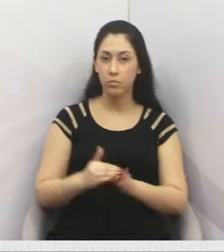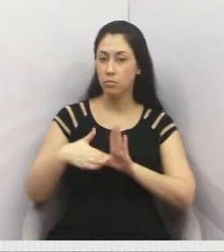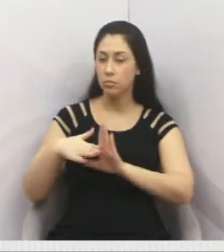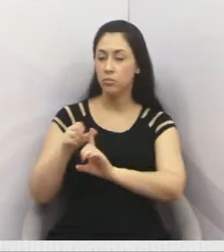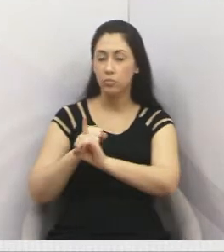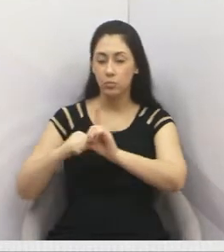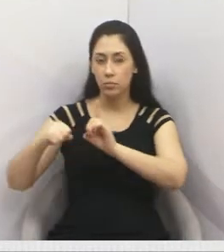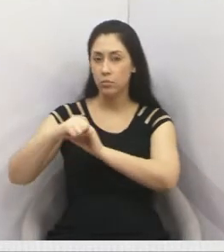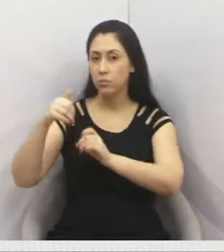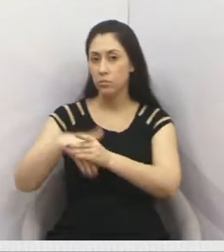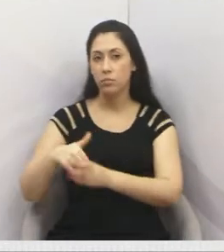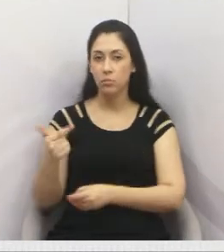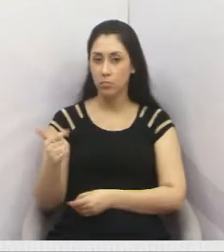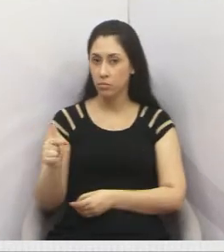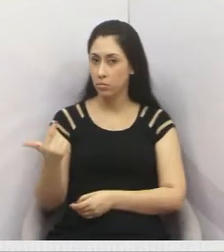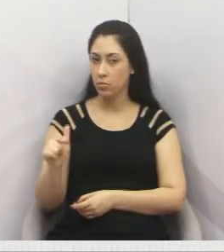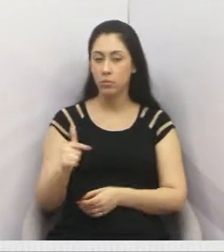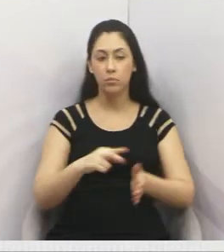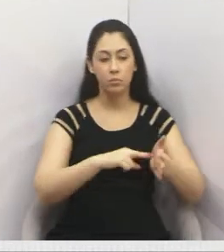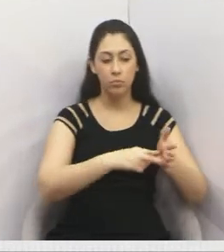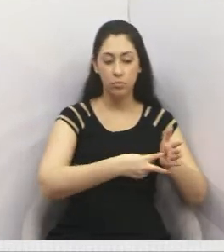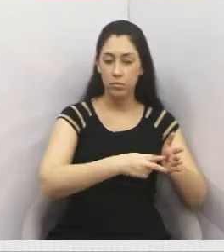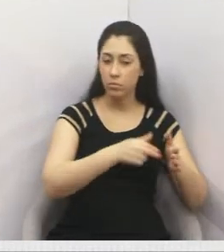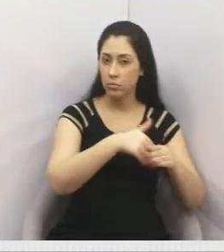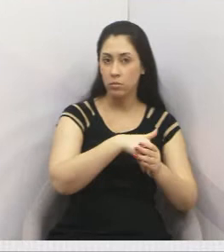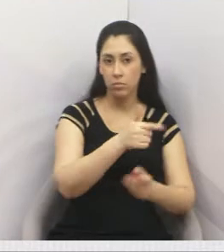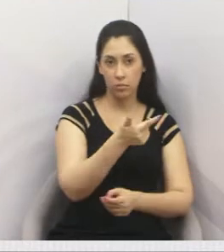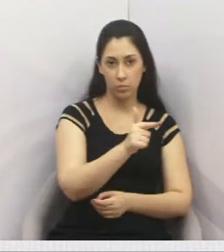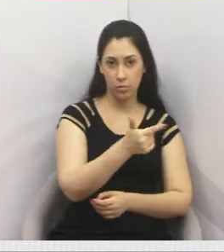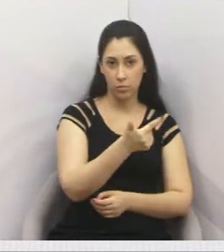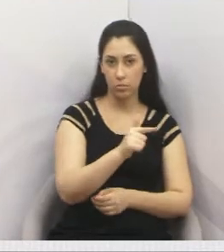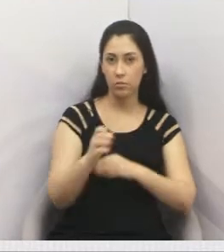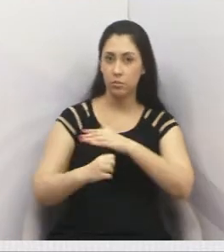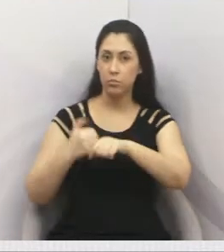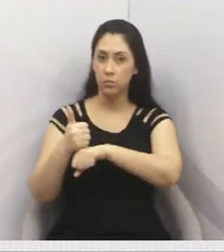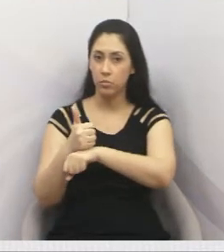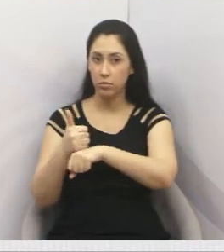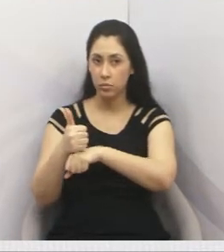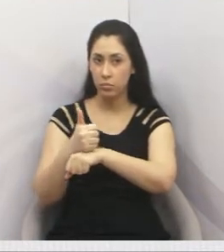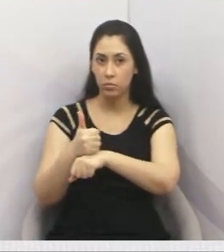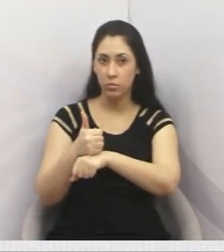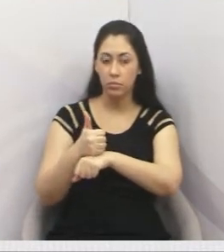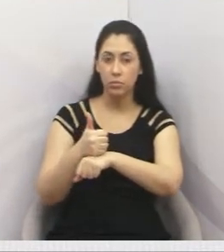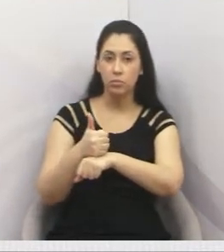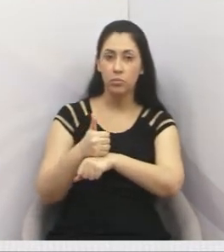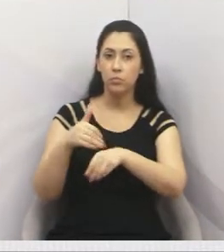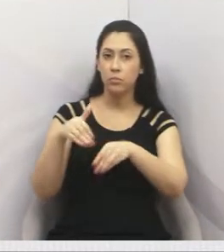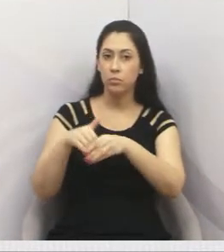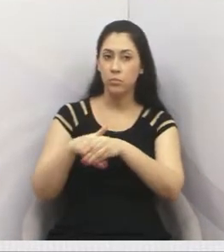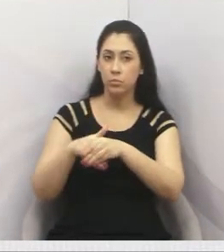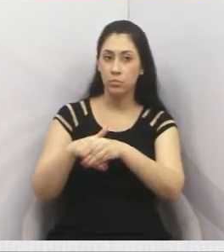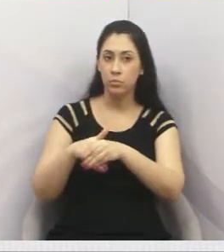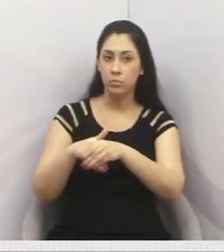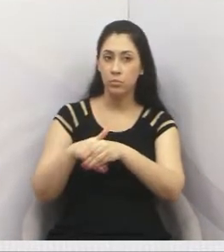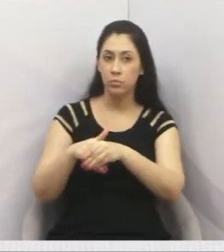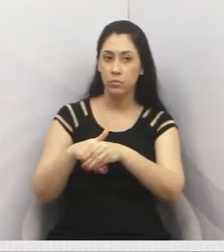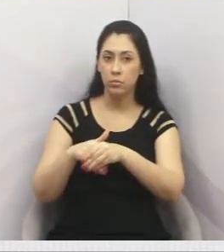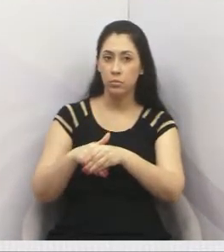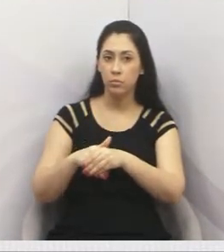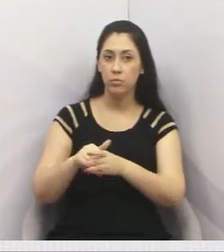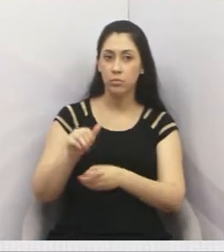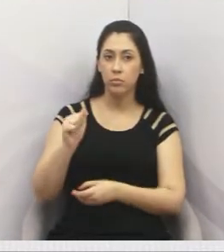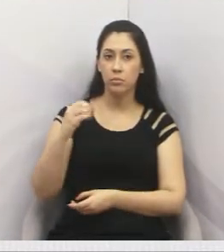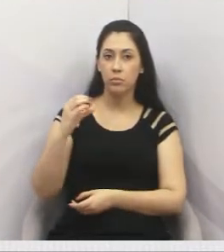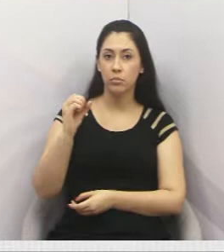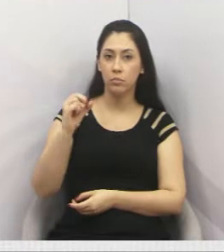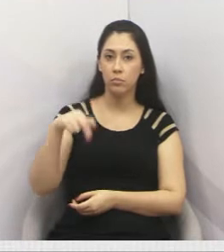Movimentos populares em branco, entidades de classe sindical em branco, empresas ou entidades profissionais, Associação dos Construtoras do Vale do